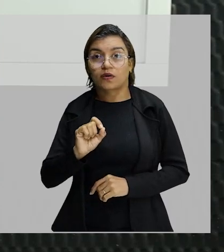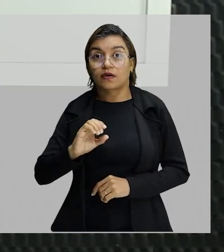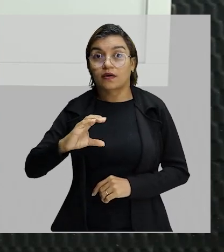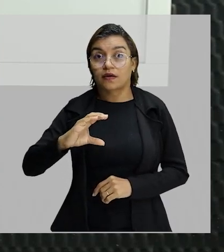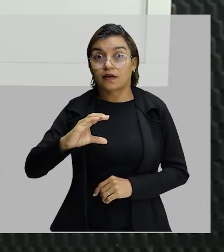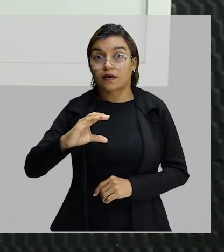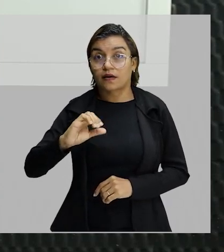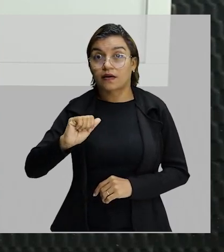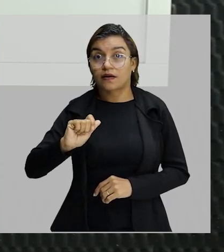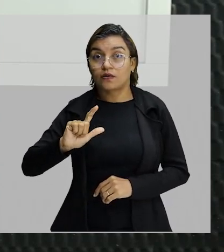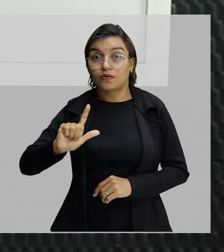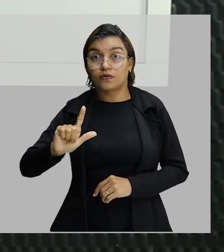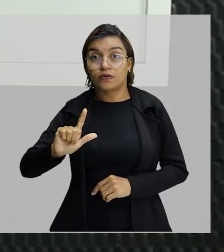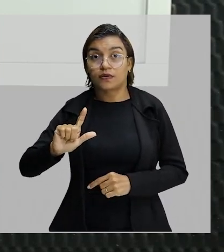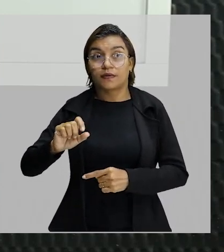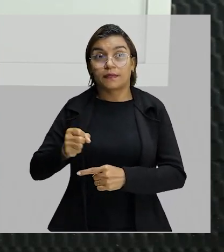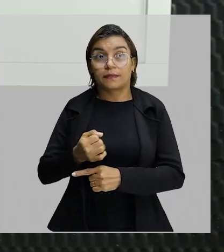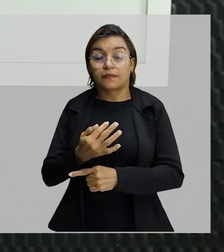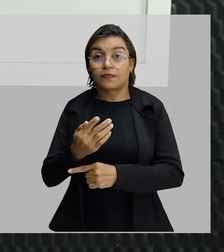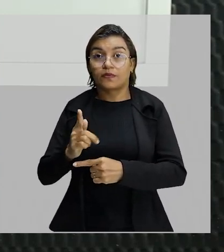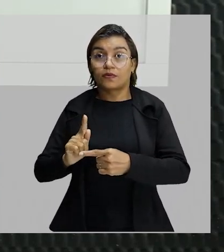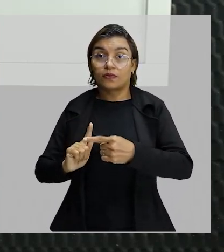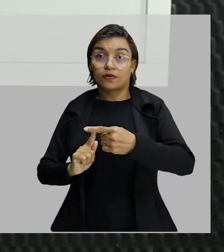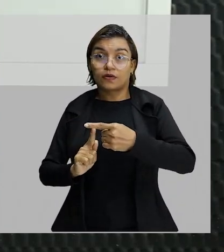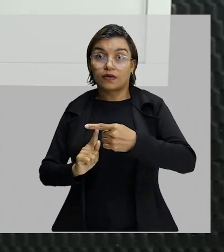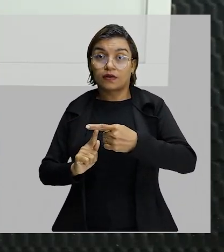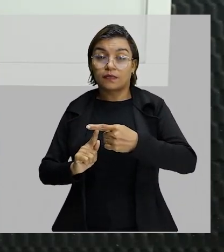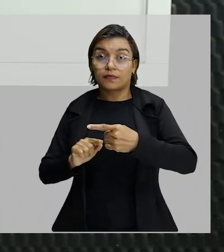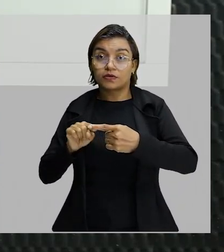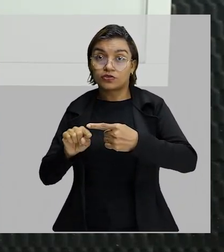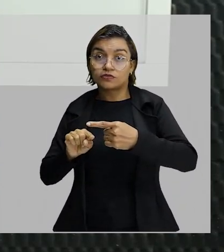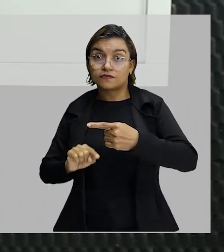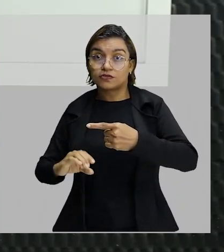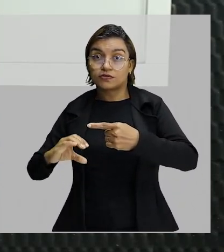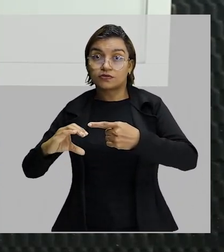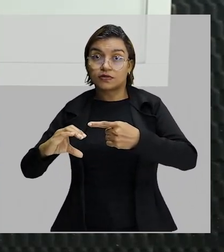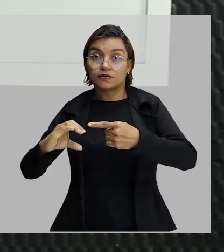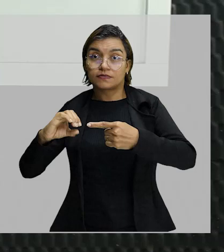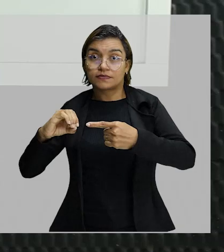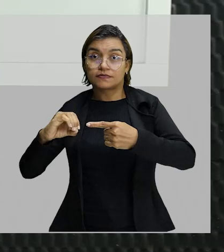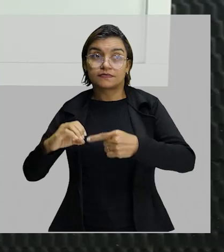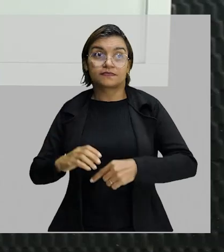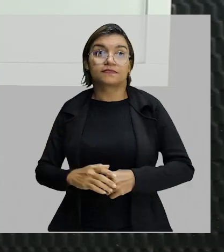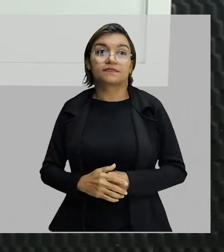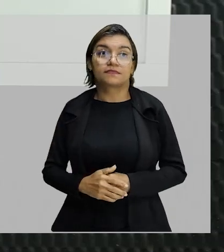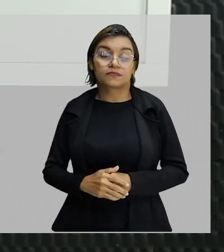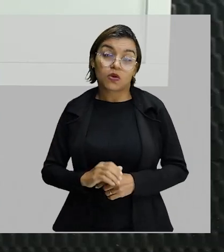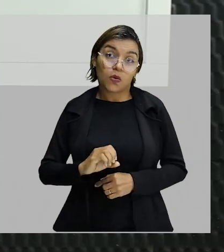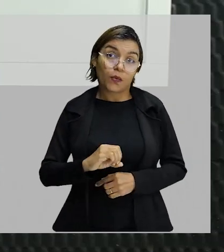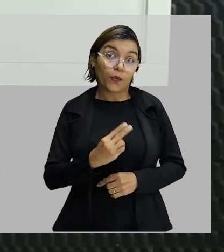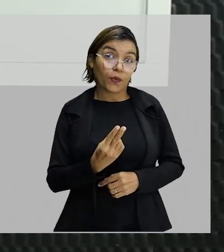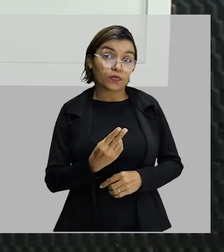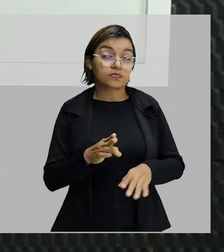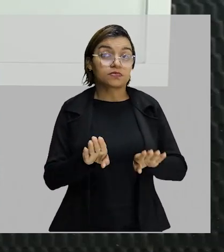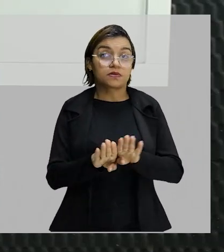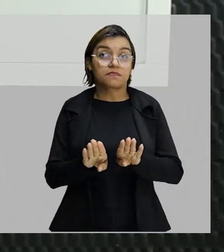por grama vezes grau Celsius, certo? Ou também poderia aparecer